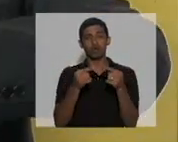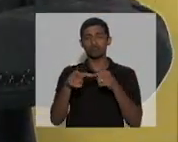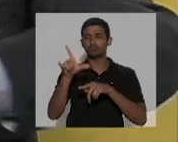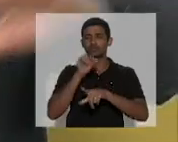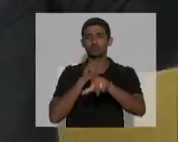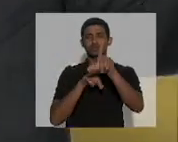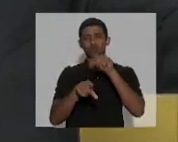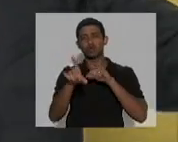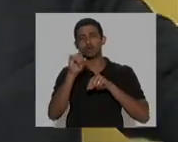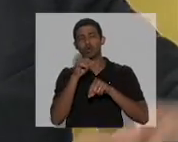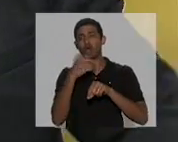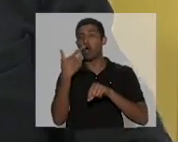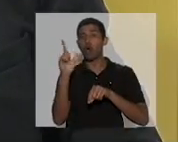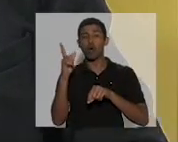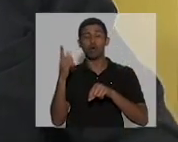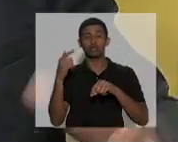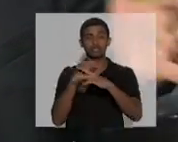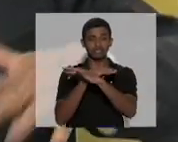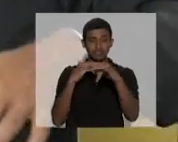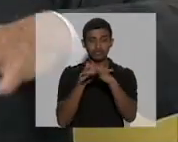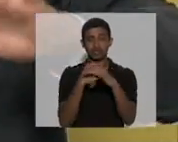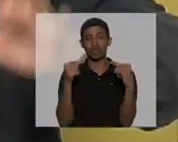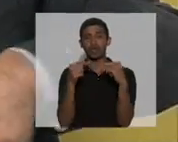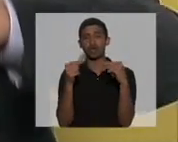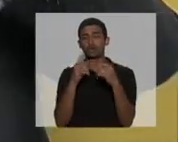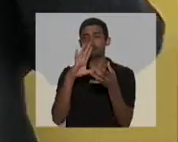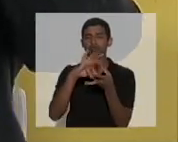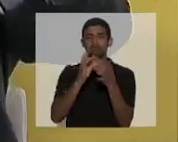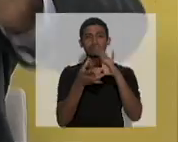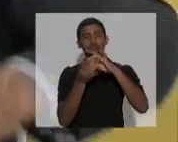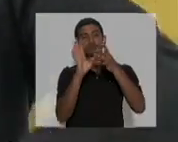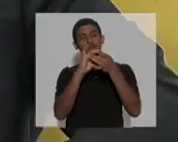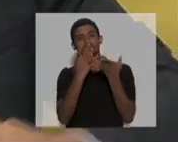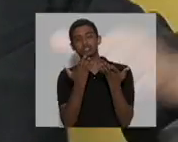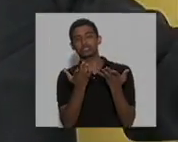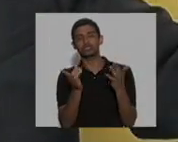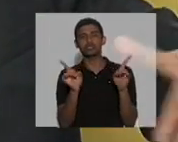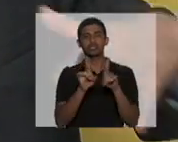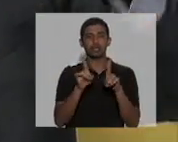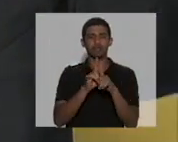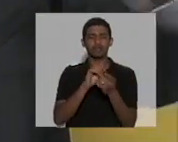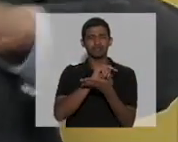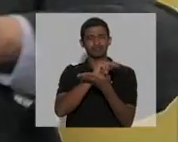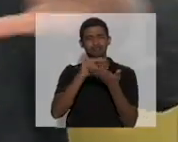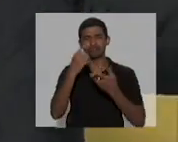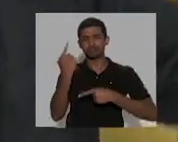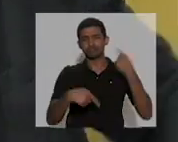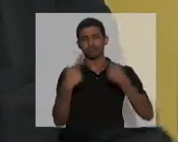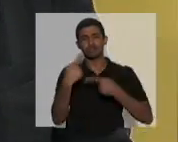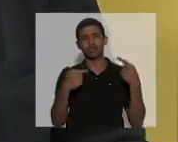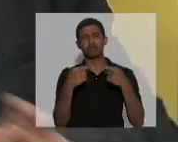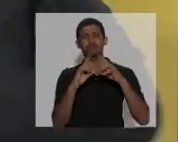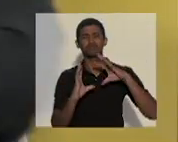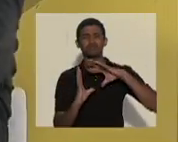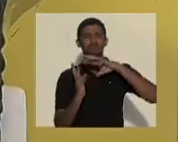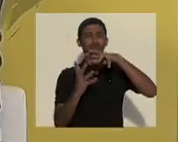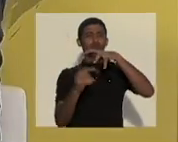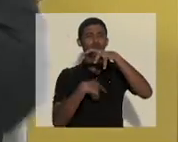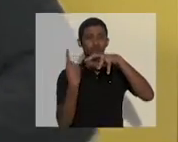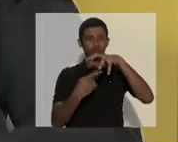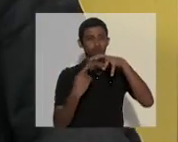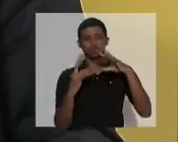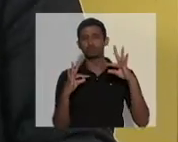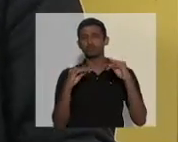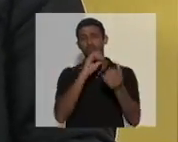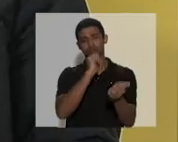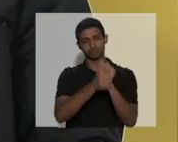a escolha de outras cidades em relação às Olimpíadas, em relação aos campeonatos mundiais de todas as